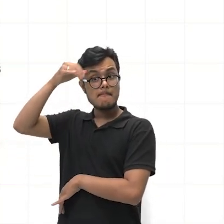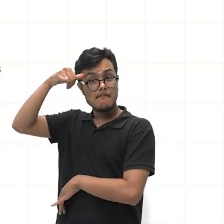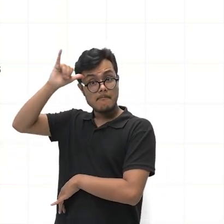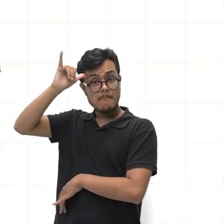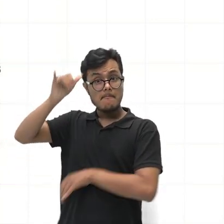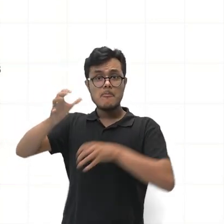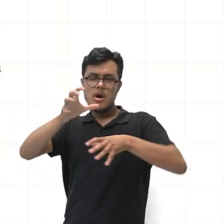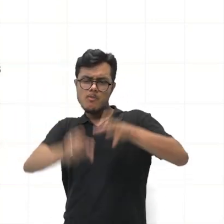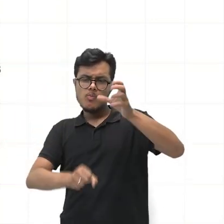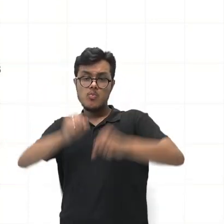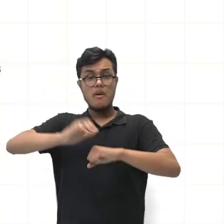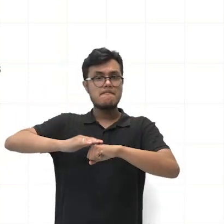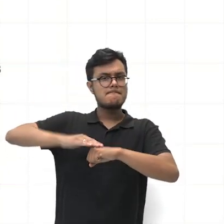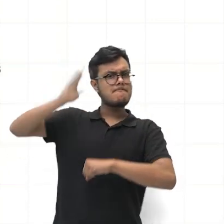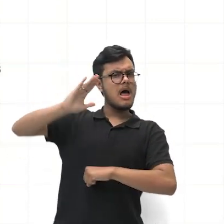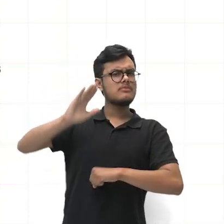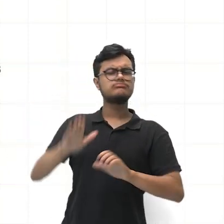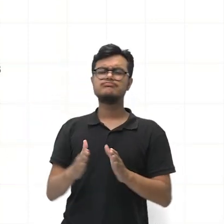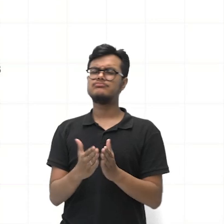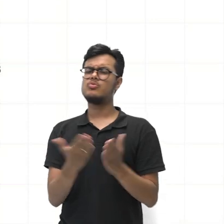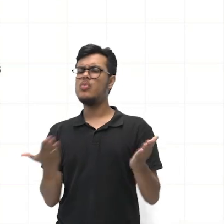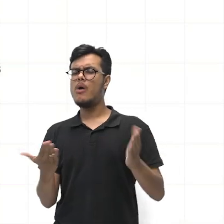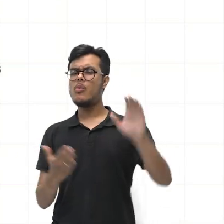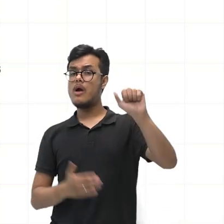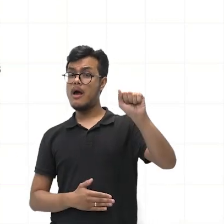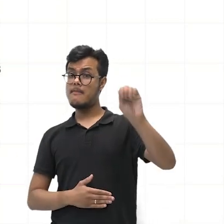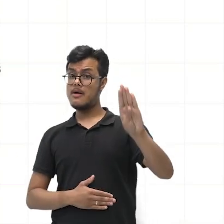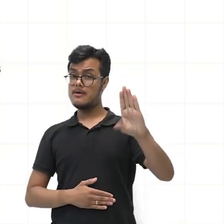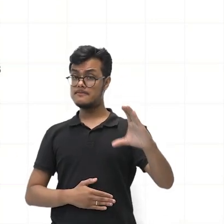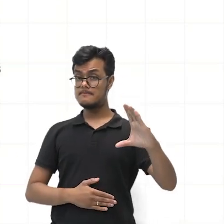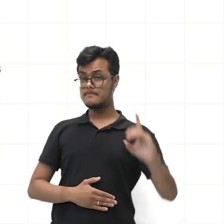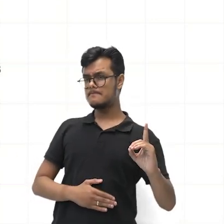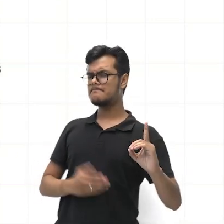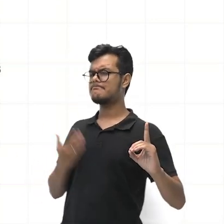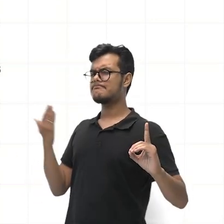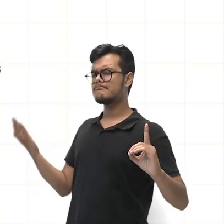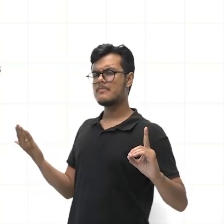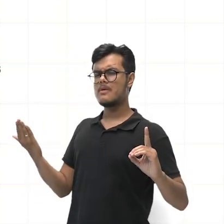a malhada, a mimosa, a estrela ou a vaca fubá.